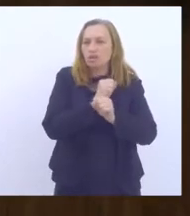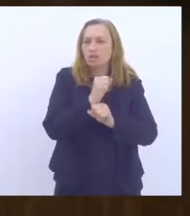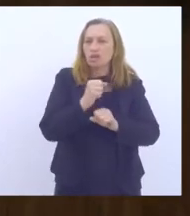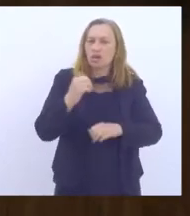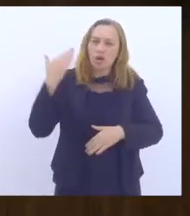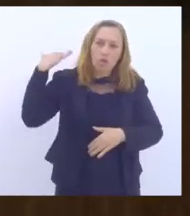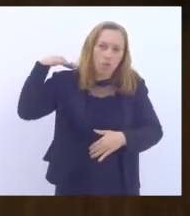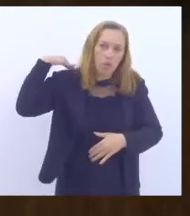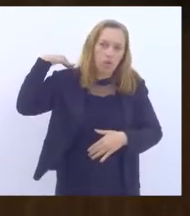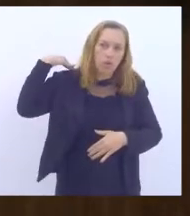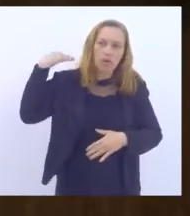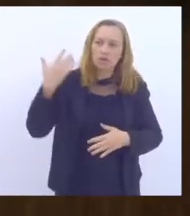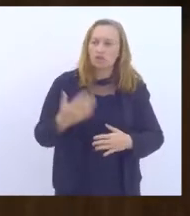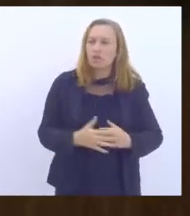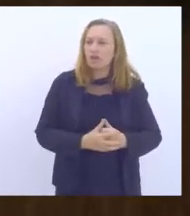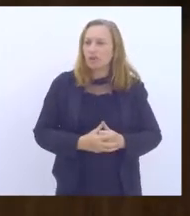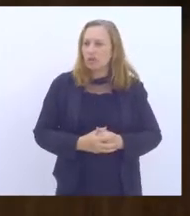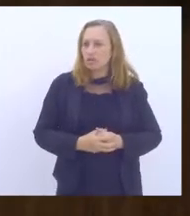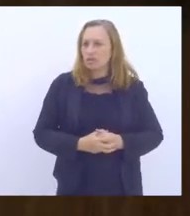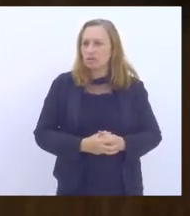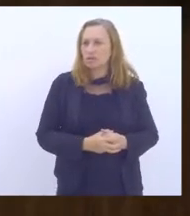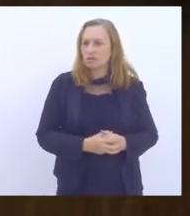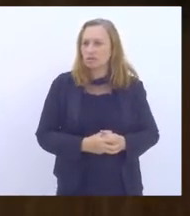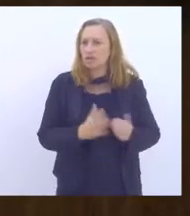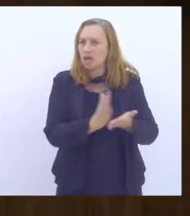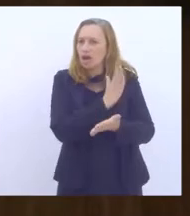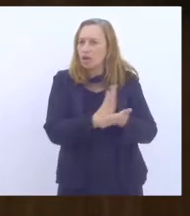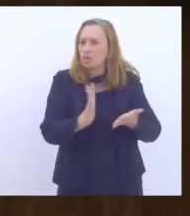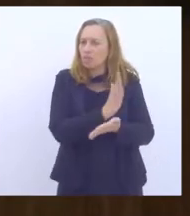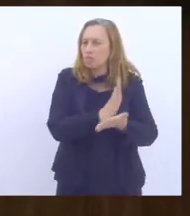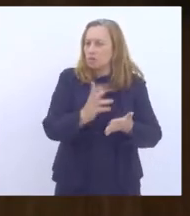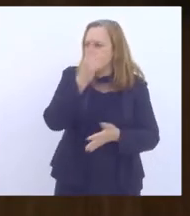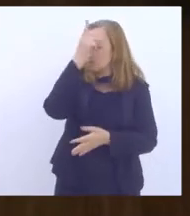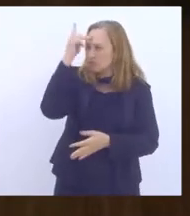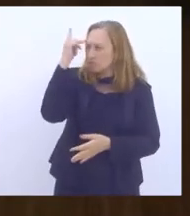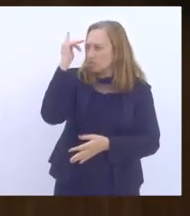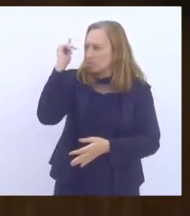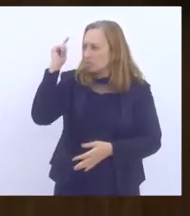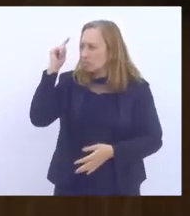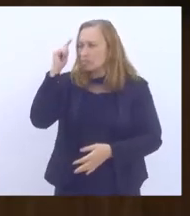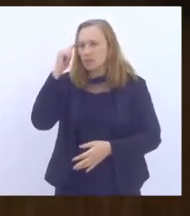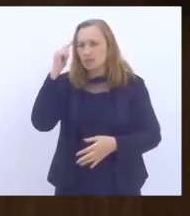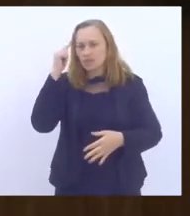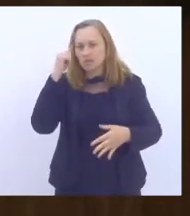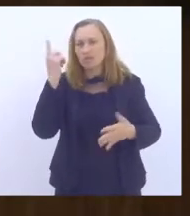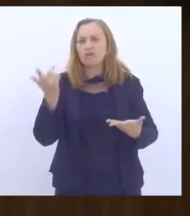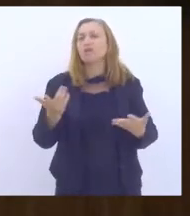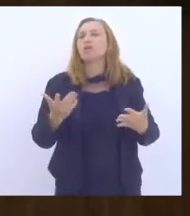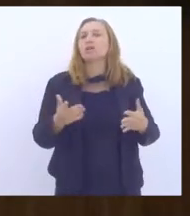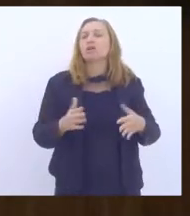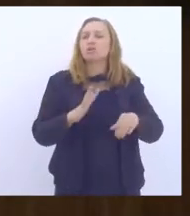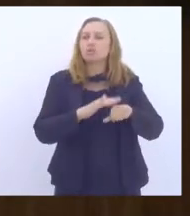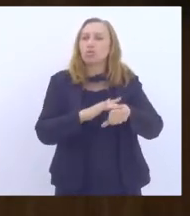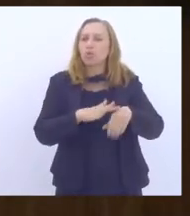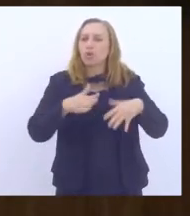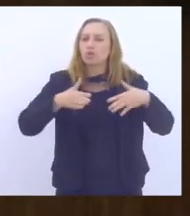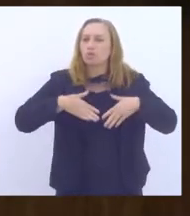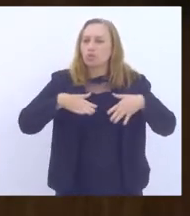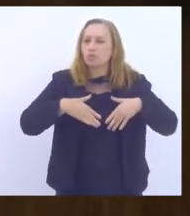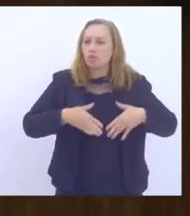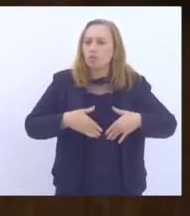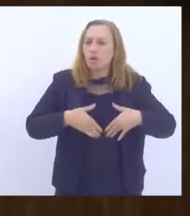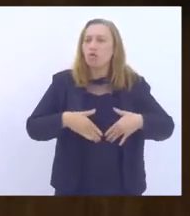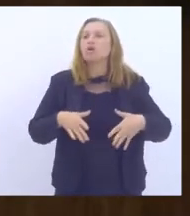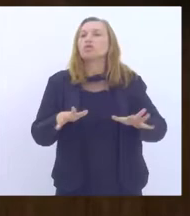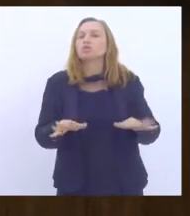tuberculose ao embora algumas pessoas pensem que é uma doença do passado uma doença dos Poetas mas somente